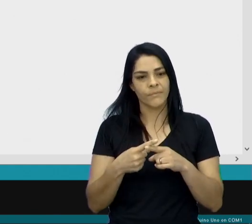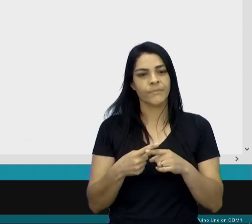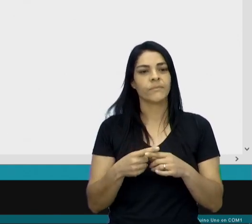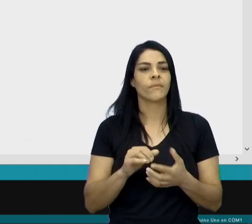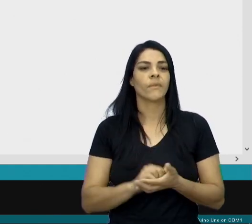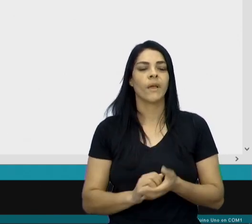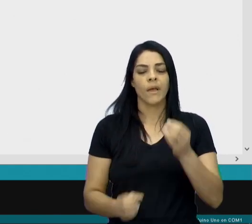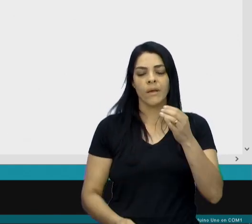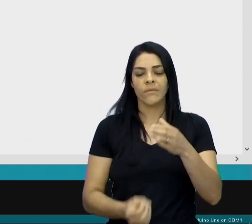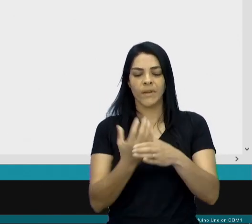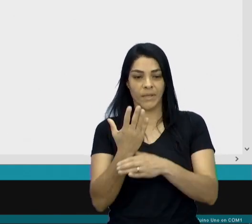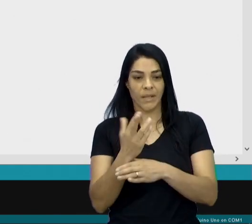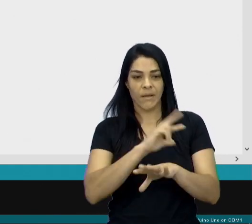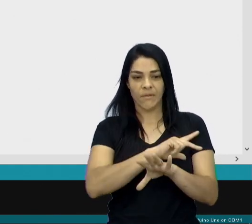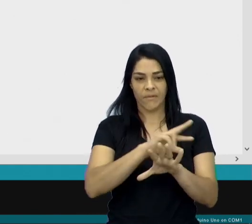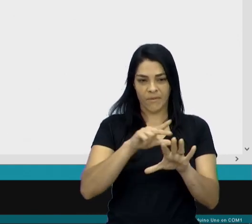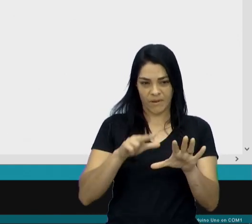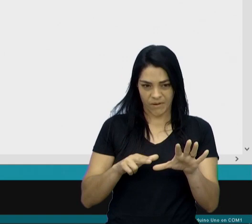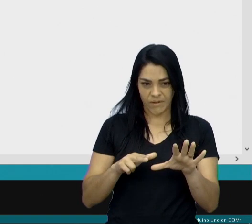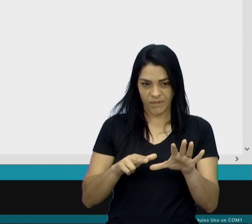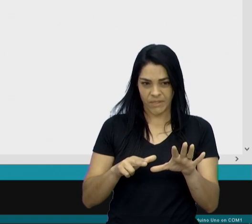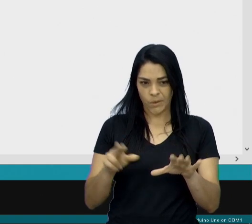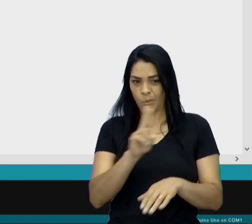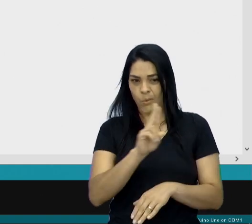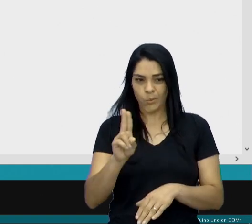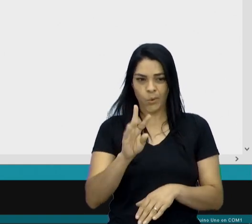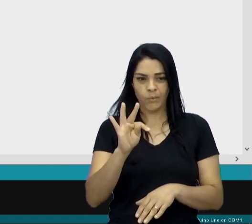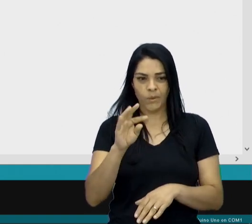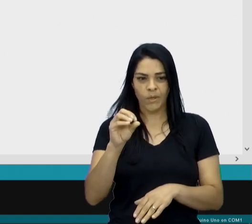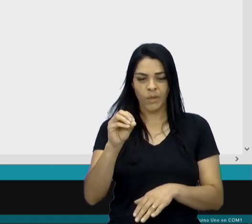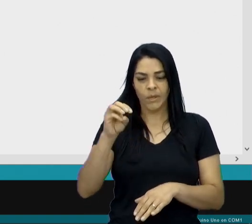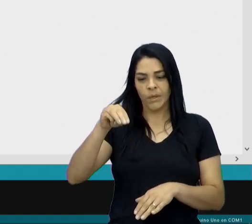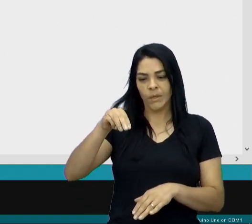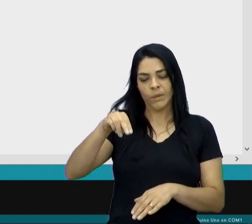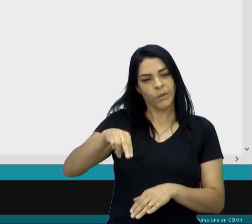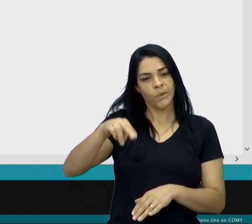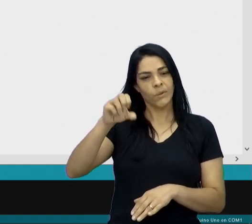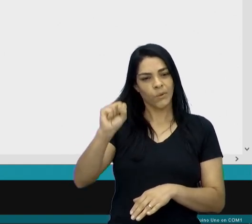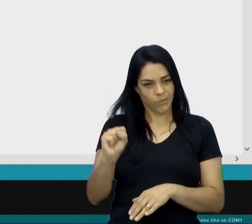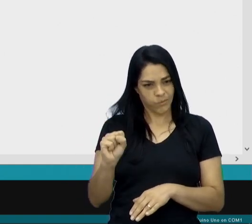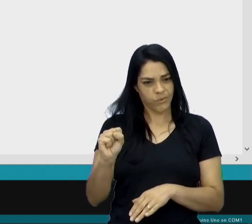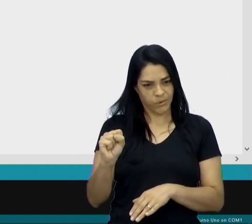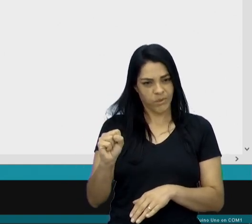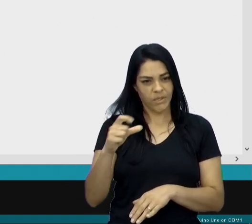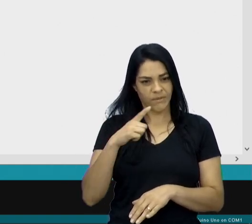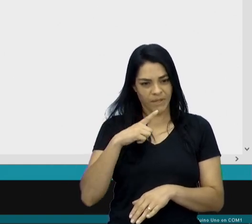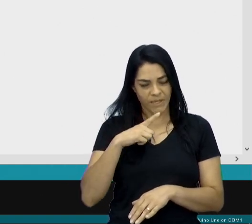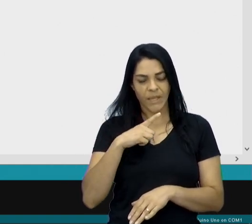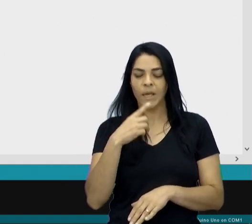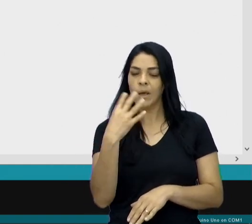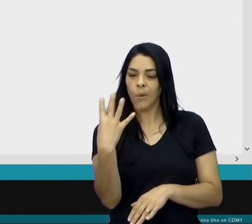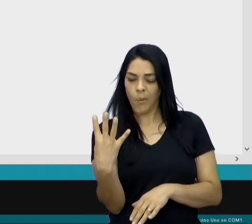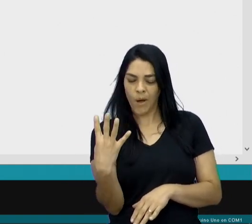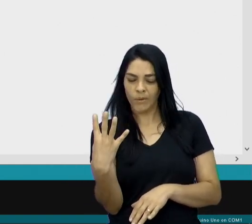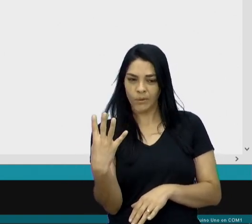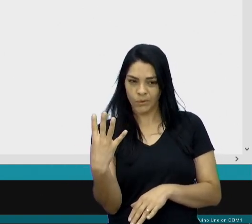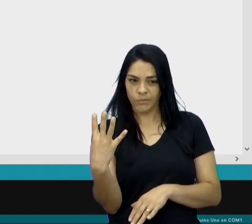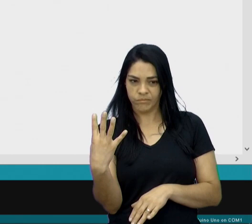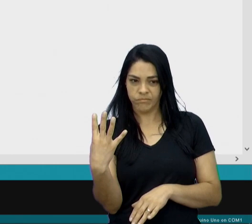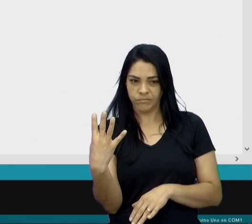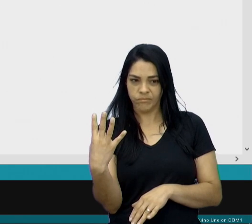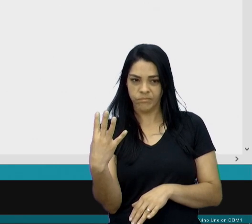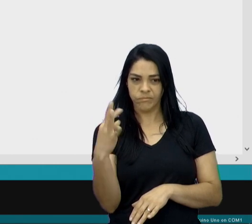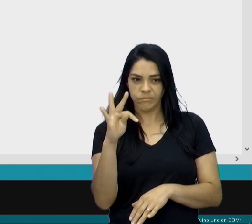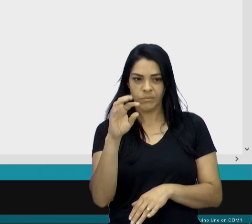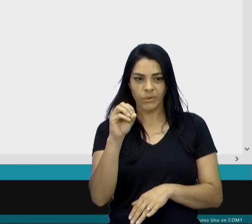vou criar uma variável que vai chamar tons e ela vai variar até 4. 4 o quê? 4 tons diferentes, que são esses que